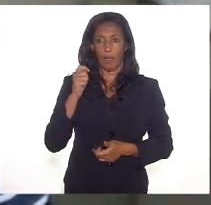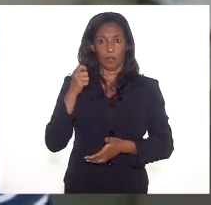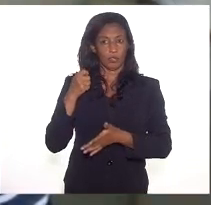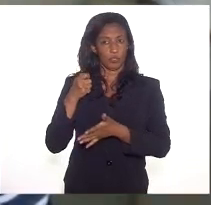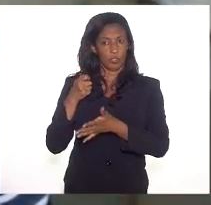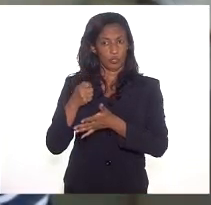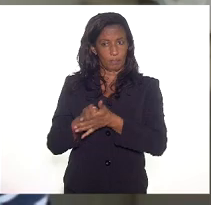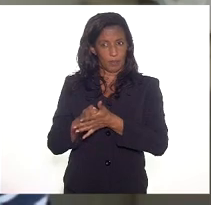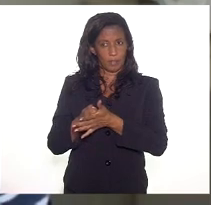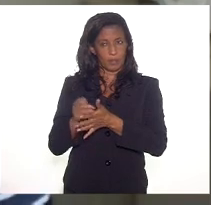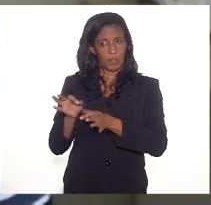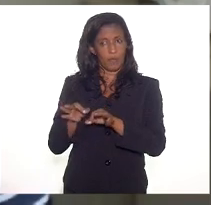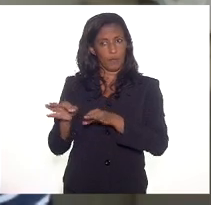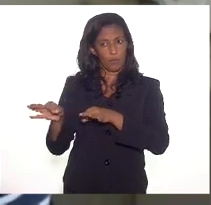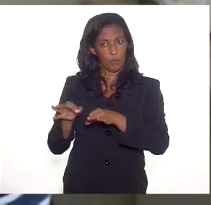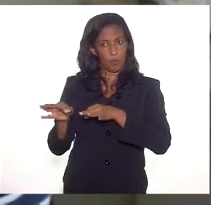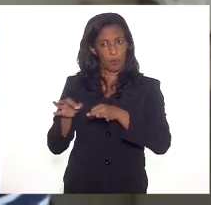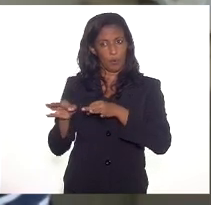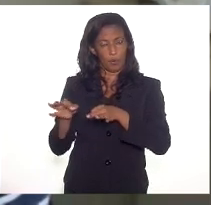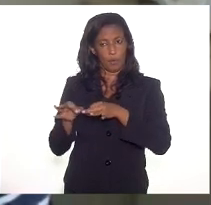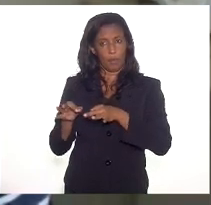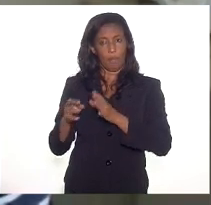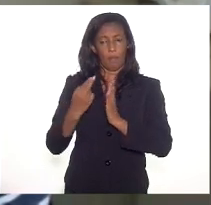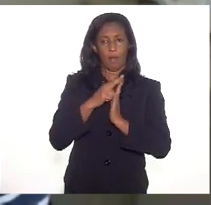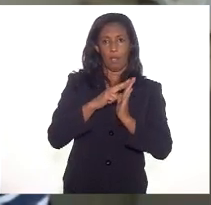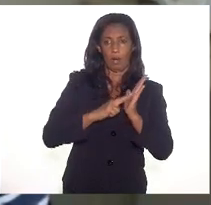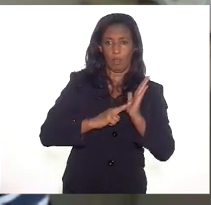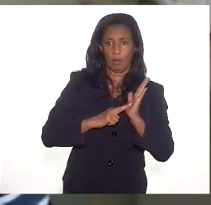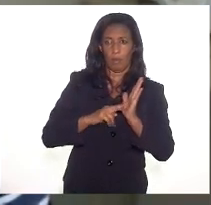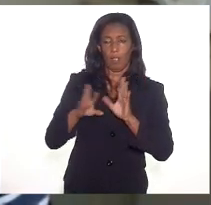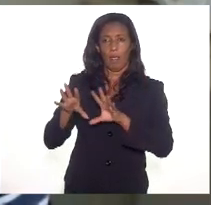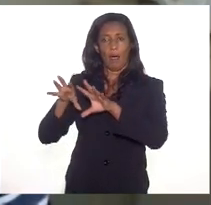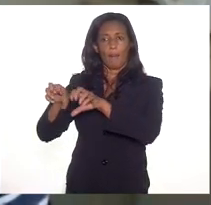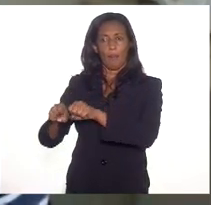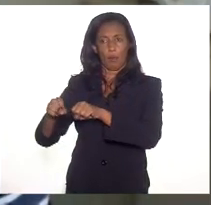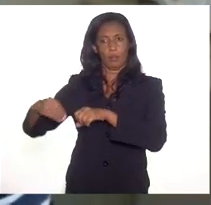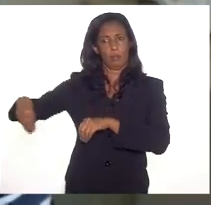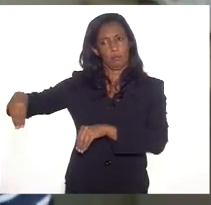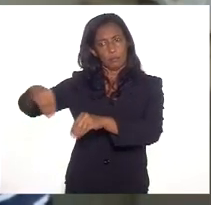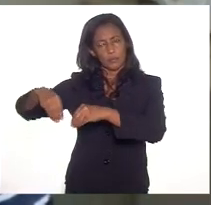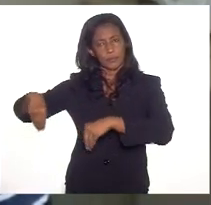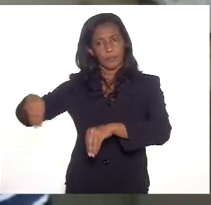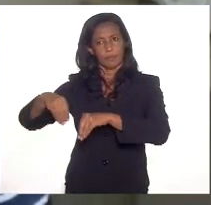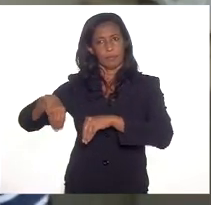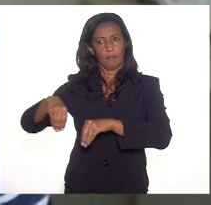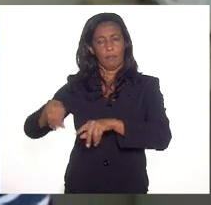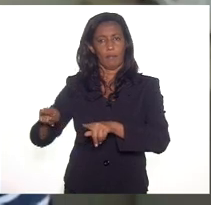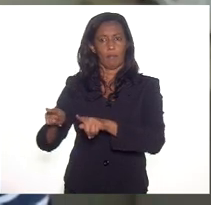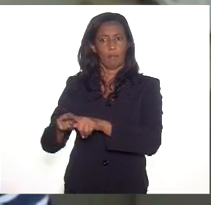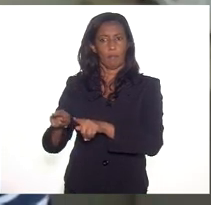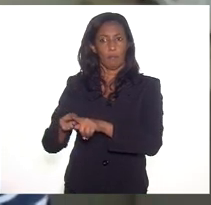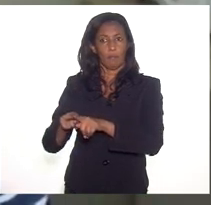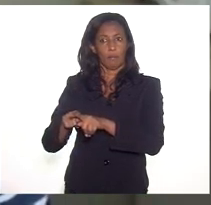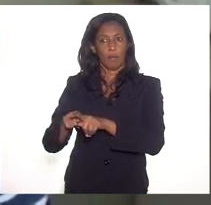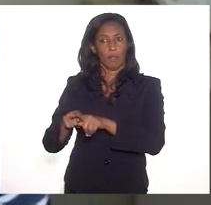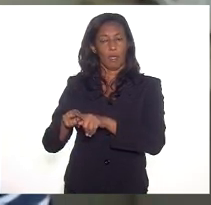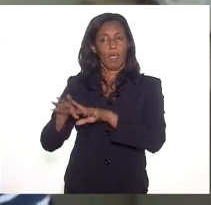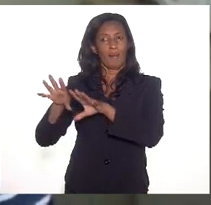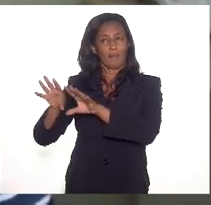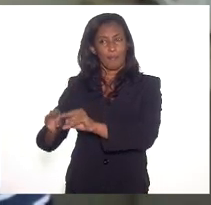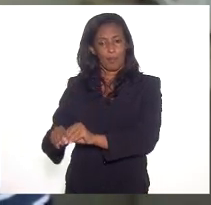estabelecer mecanismo para regulamentar a posse da propriedade, inclusive a posse